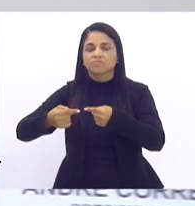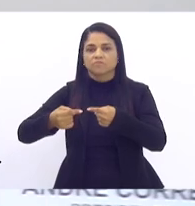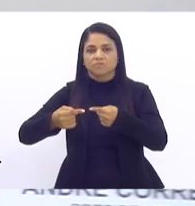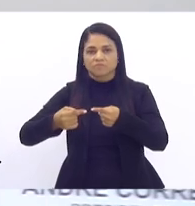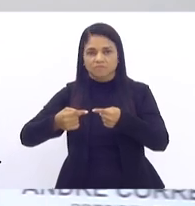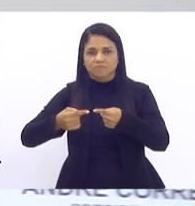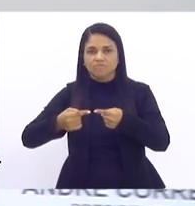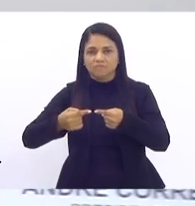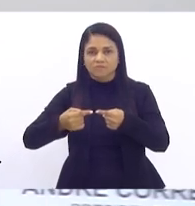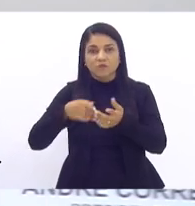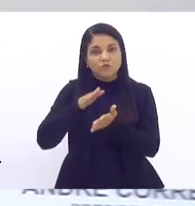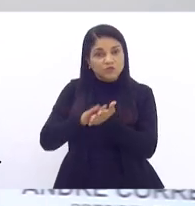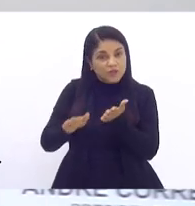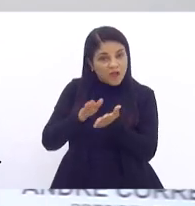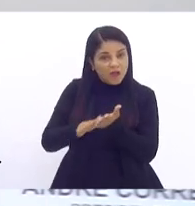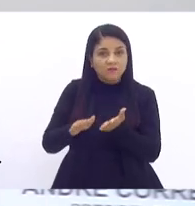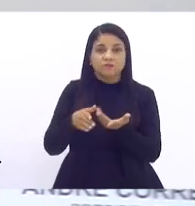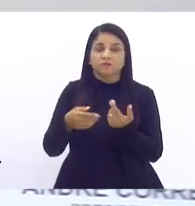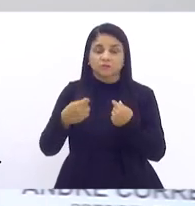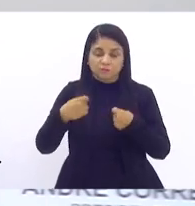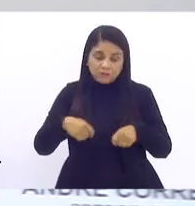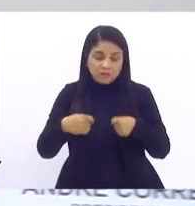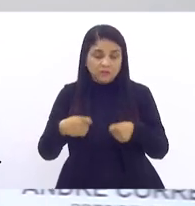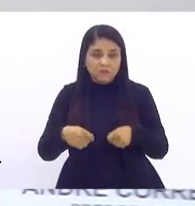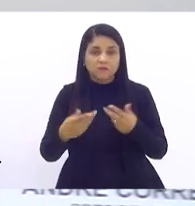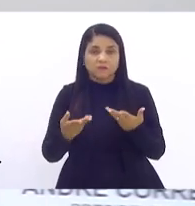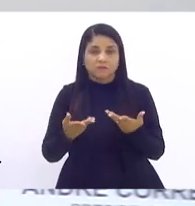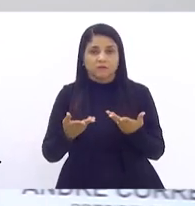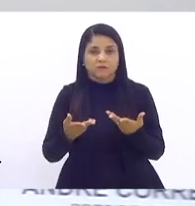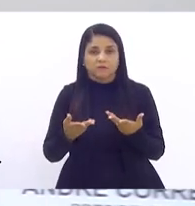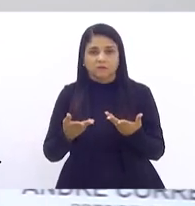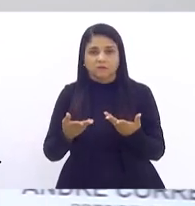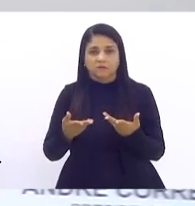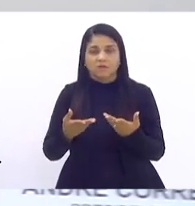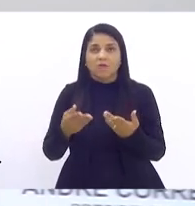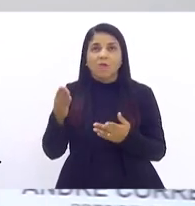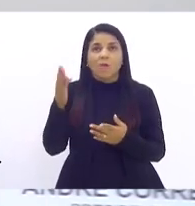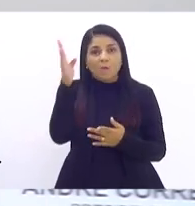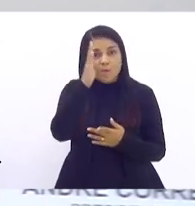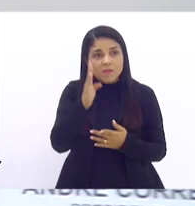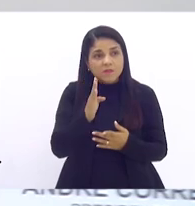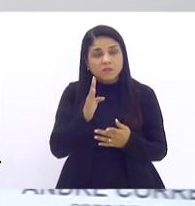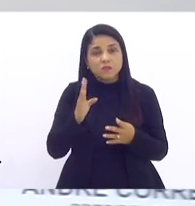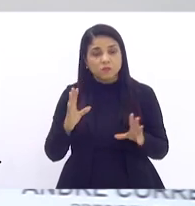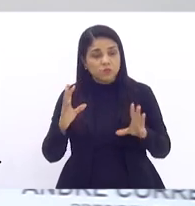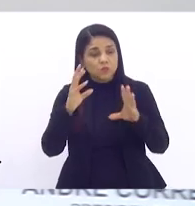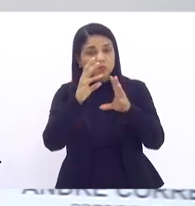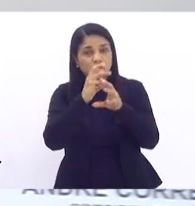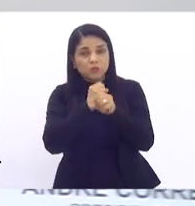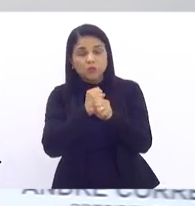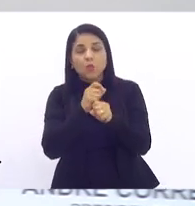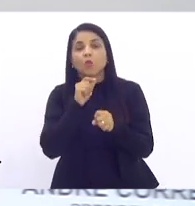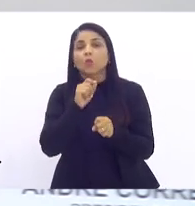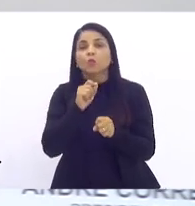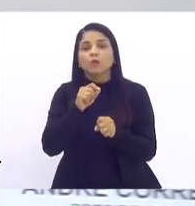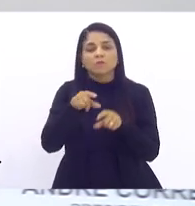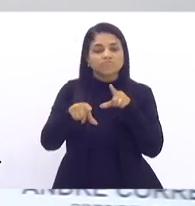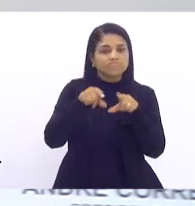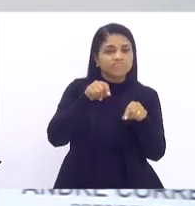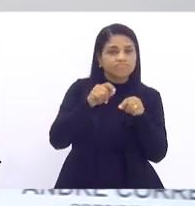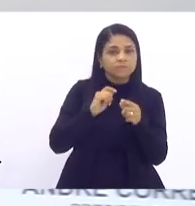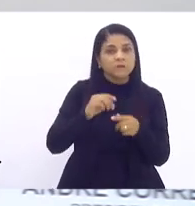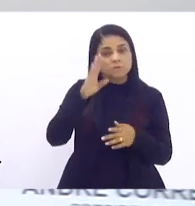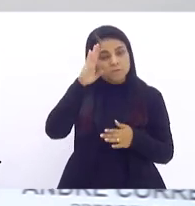né Nós precisamos discutir o nosso o nosso tamanho orçamentário e definir nossas prioridades Então